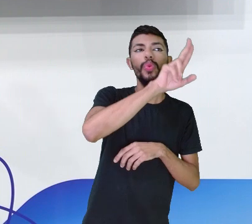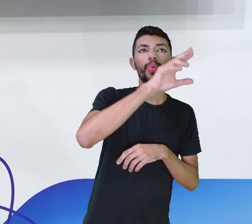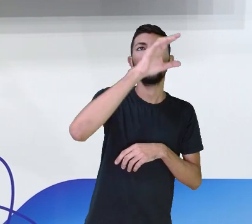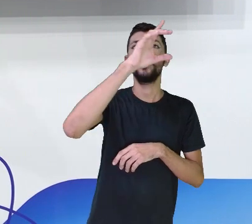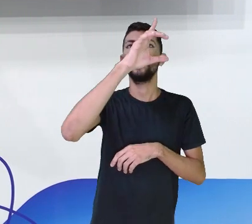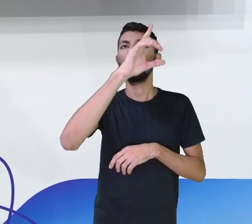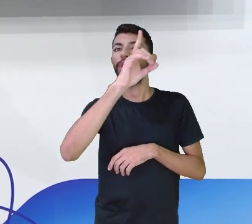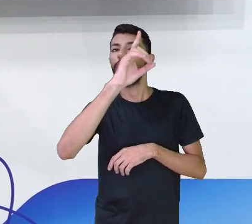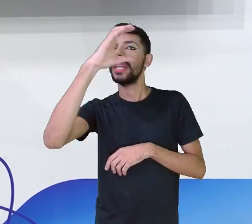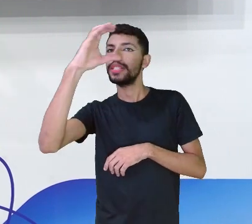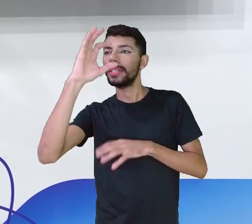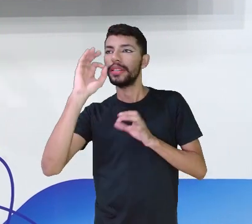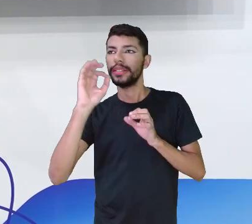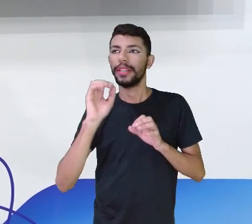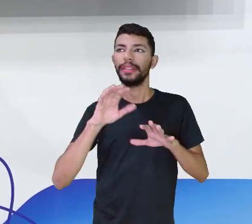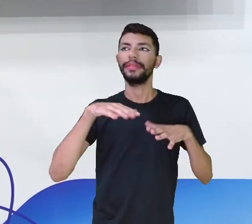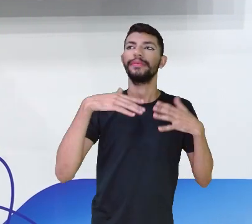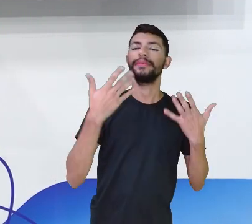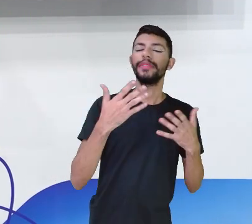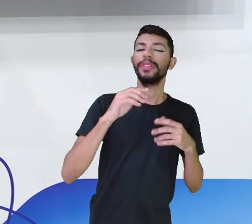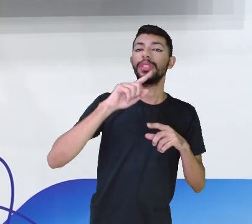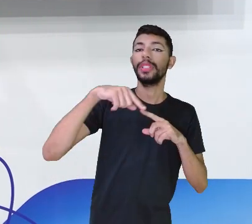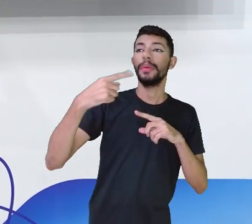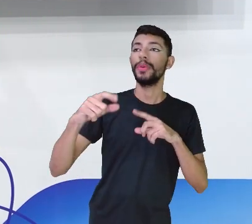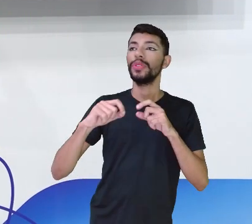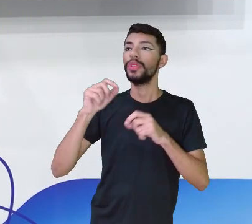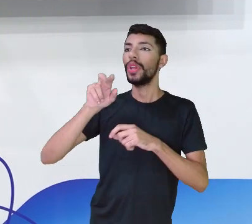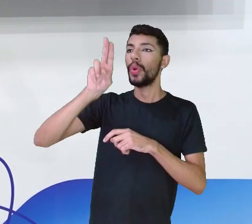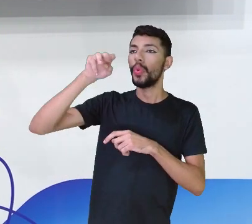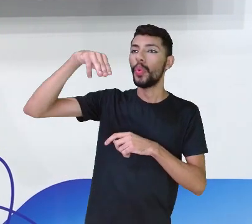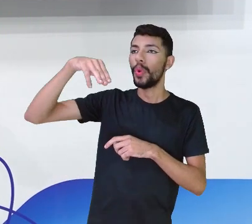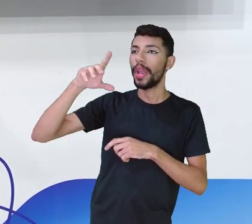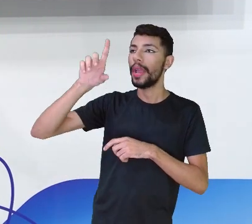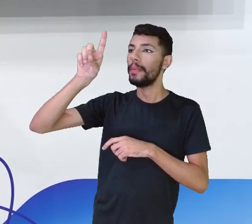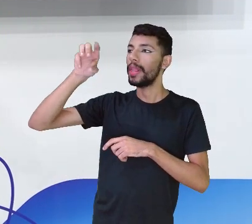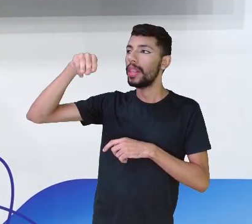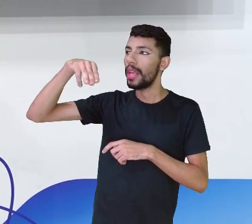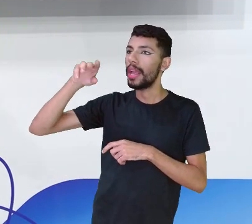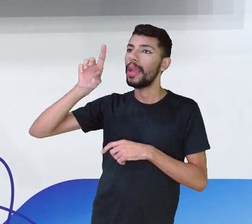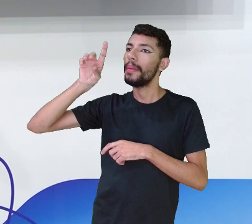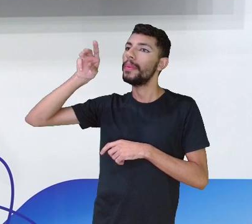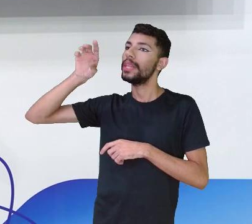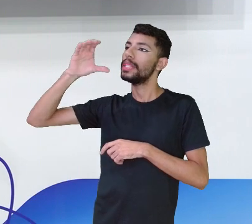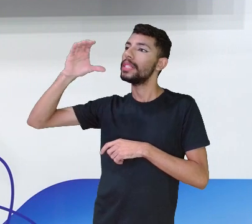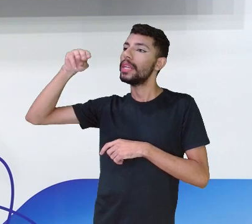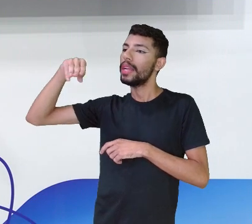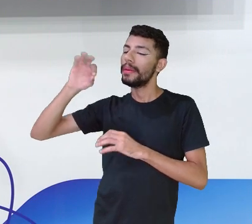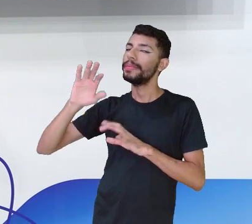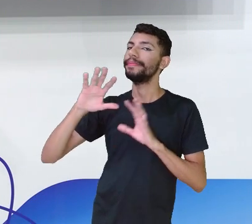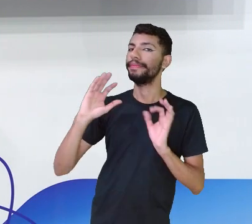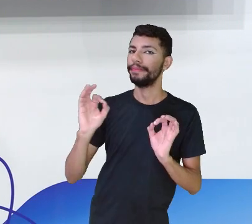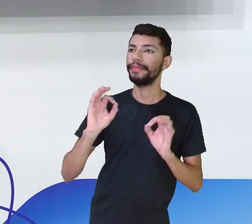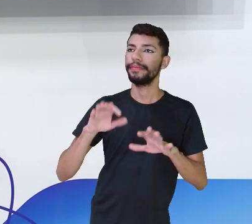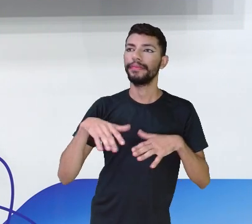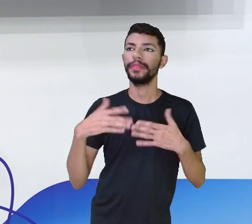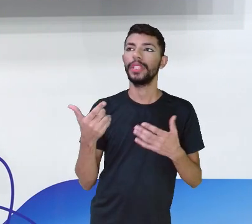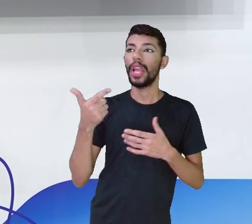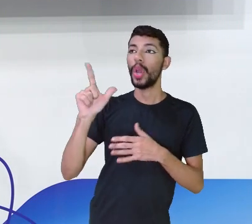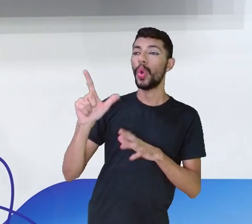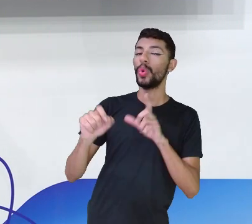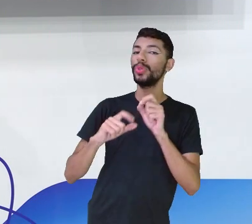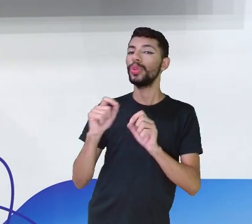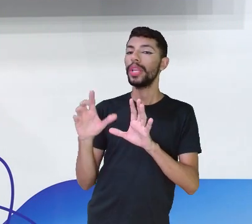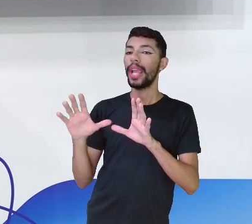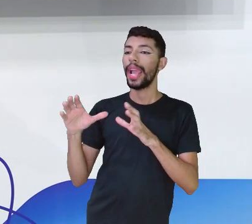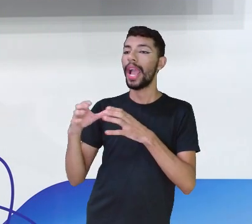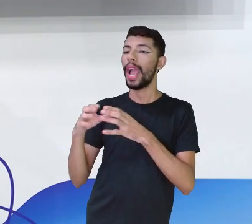classe. Aí depois vem unidade de milhar, dezena de milhar, centena de milhar, outra classe.